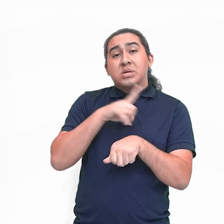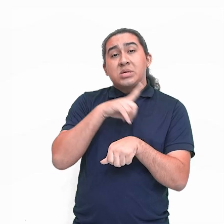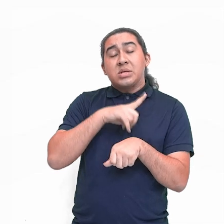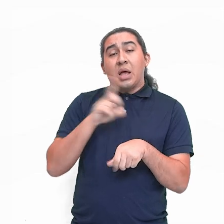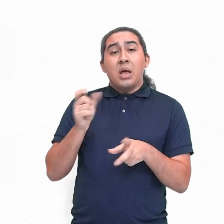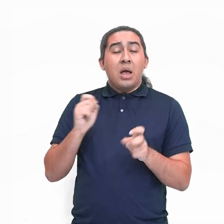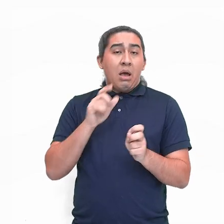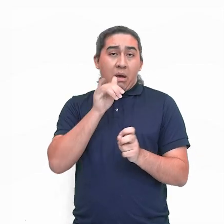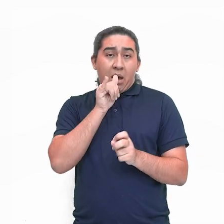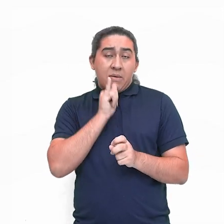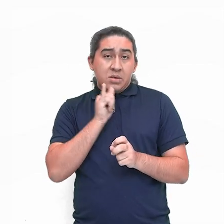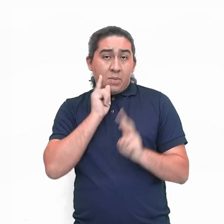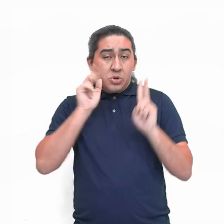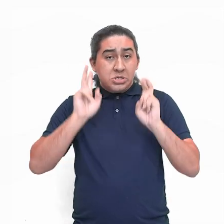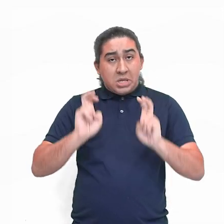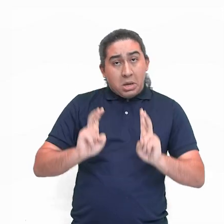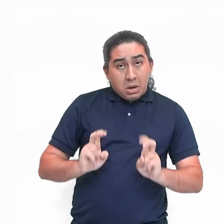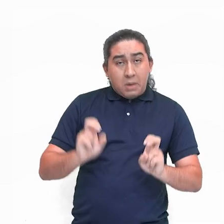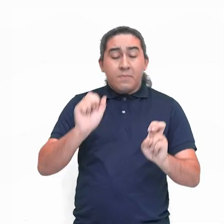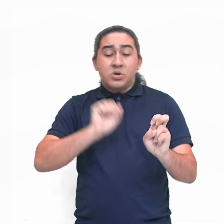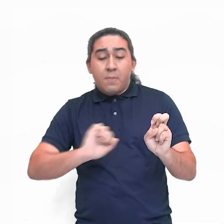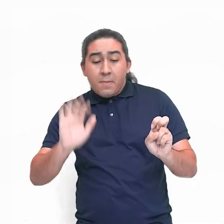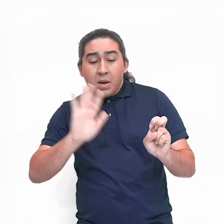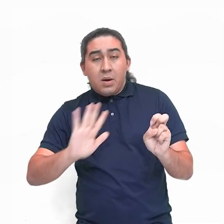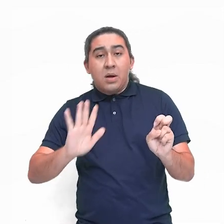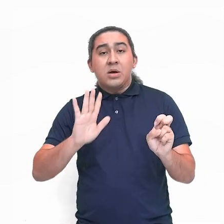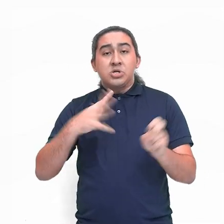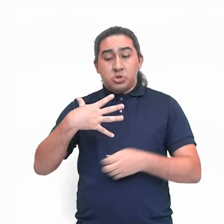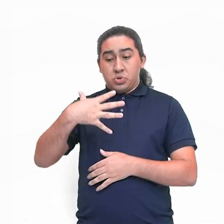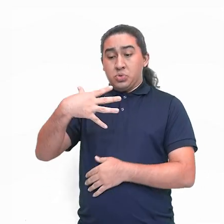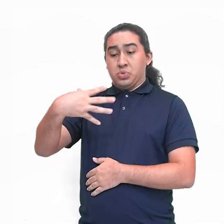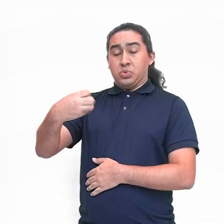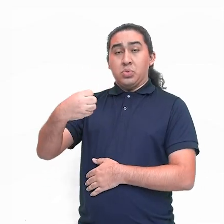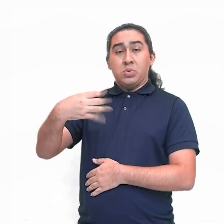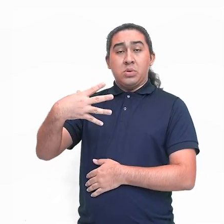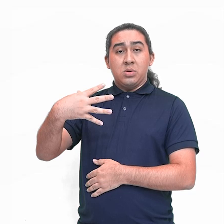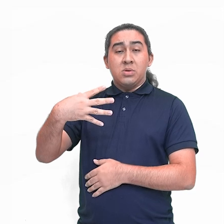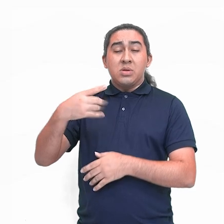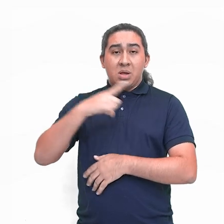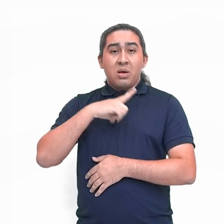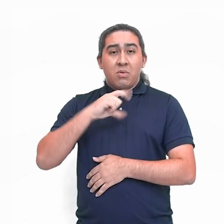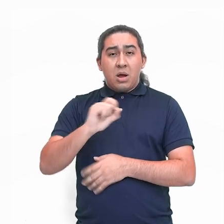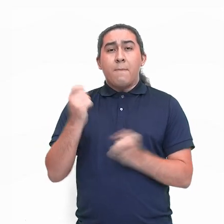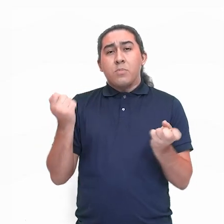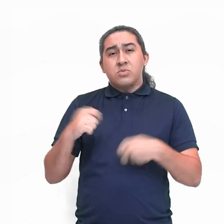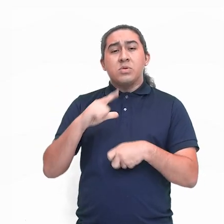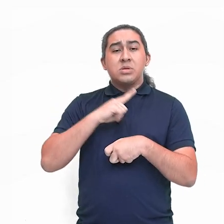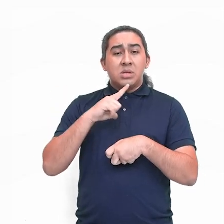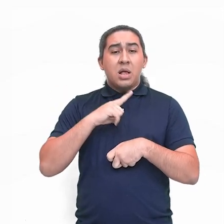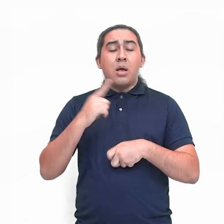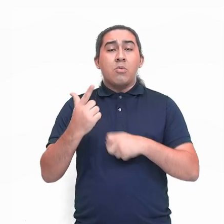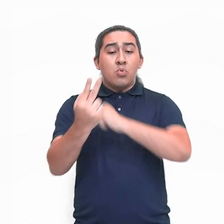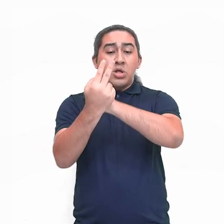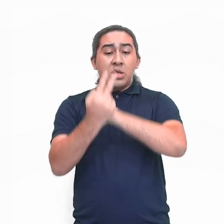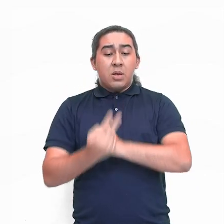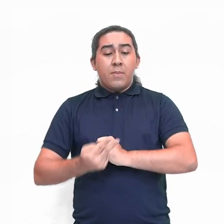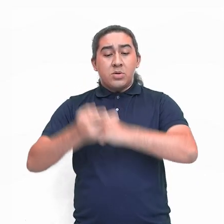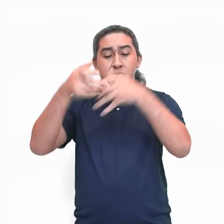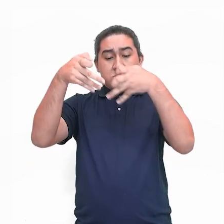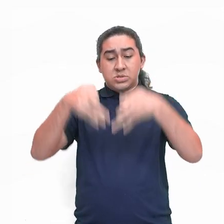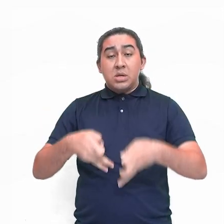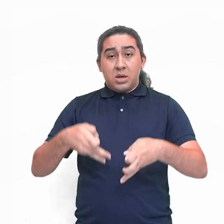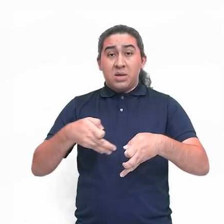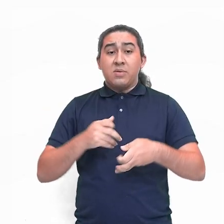imagem, por exemplo, né? Onde possibilita que o tratamento seja feito da maneira correta, né?